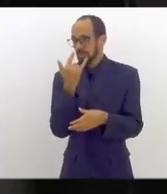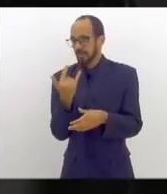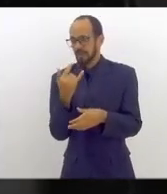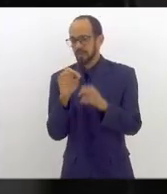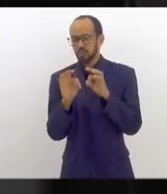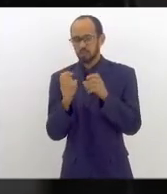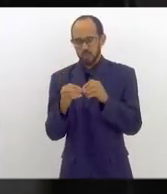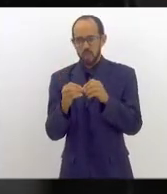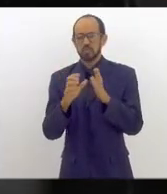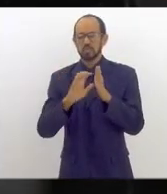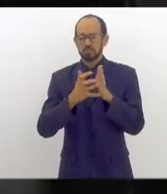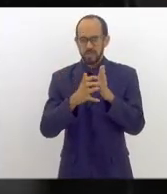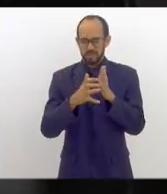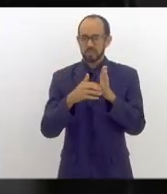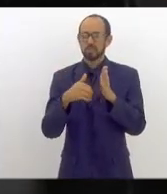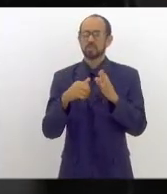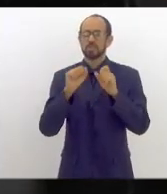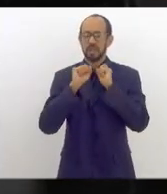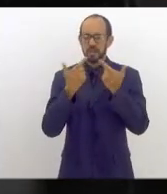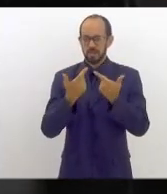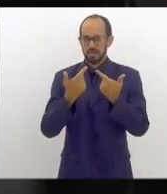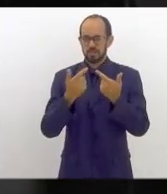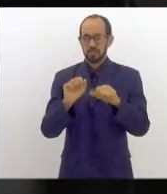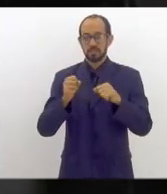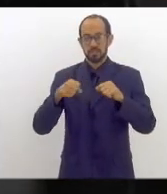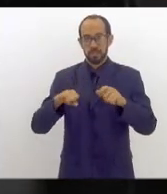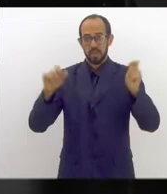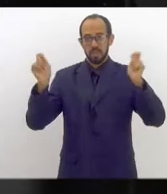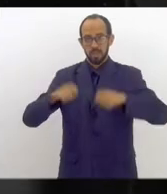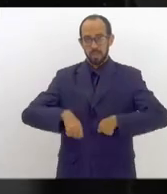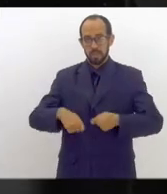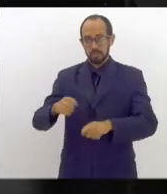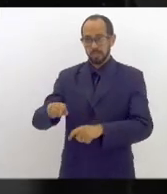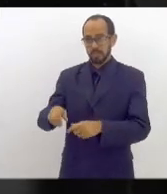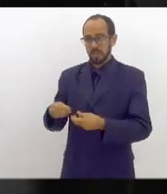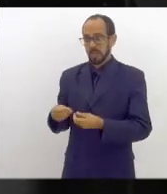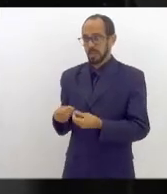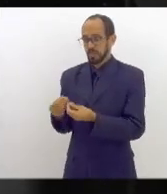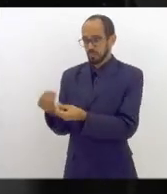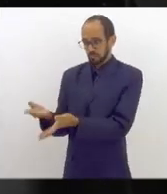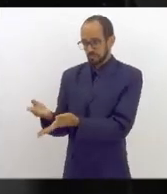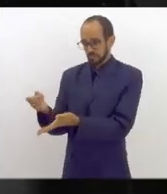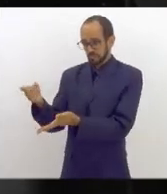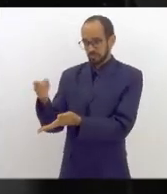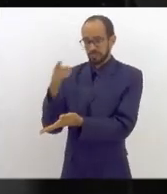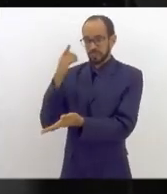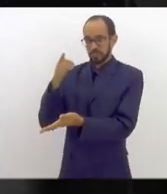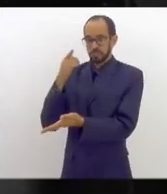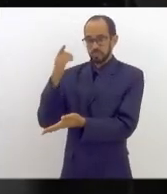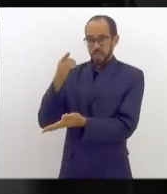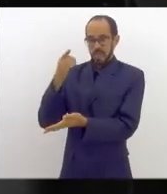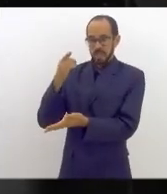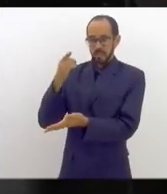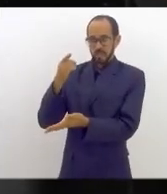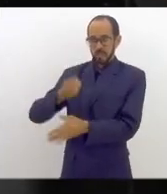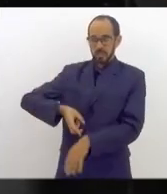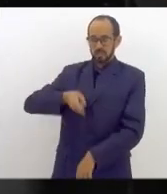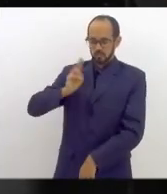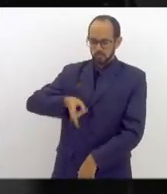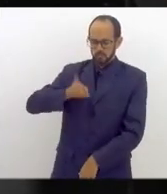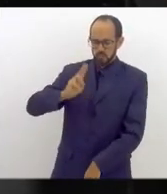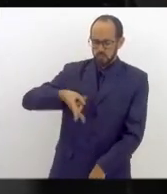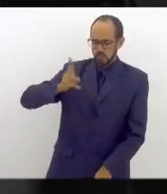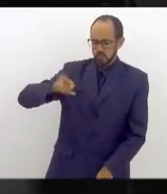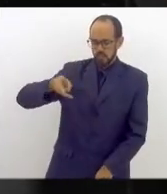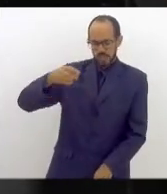tivesse se tivesse a possibilidade de dar vossa excelência o título de Deputado honorário vitalício eu seria